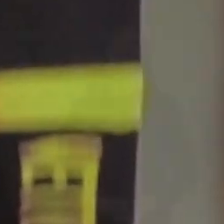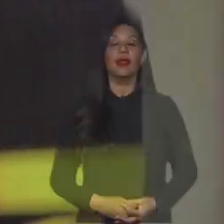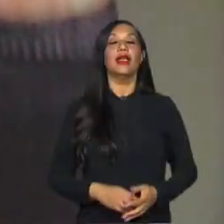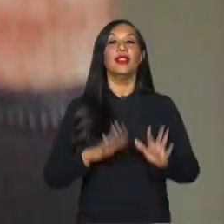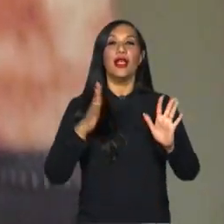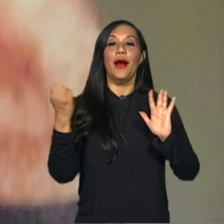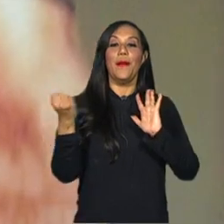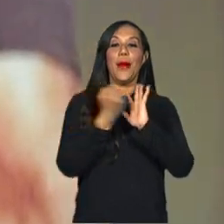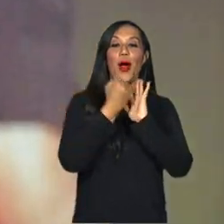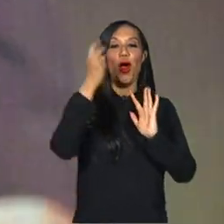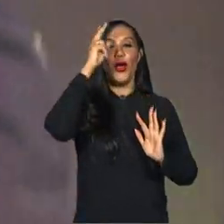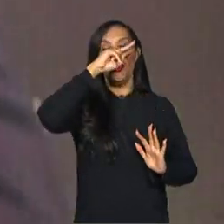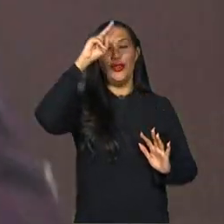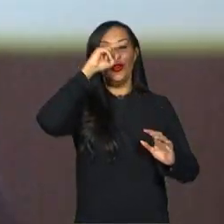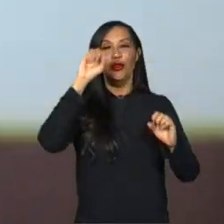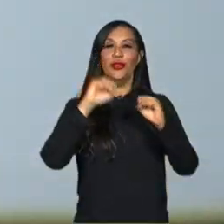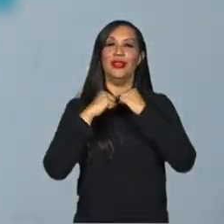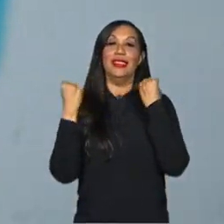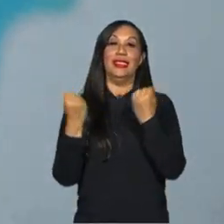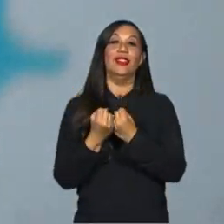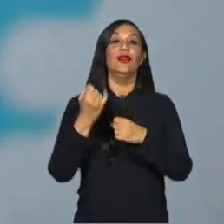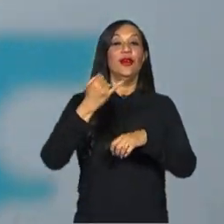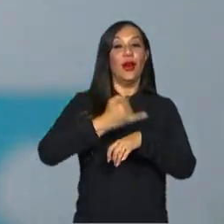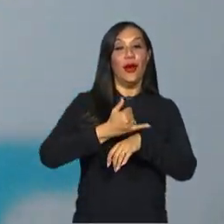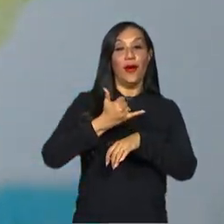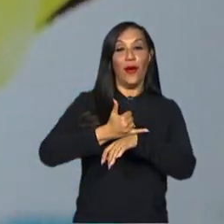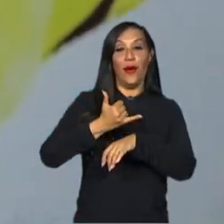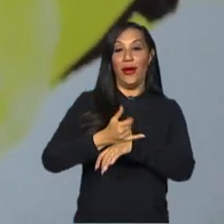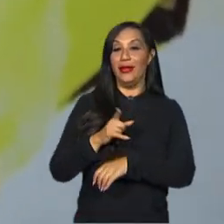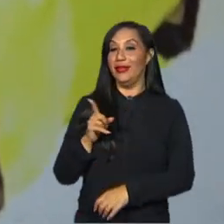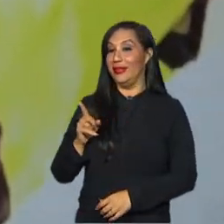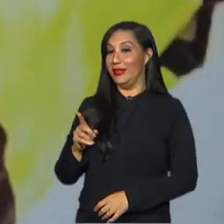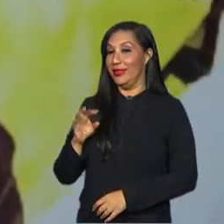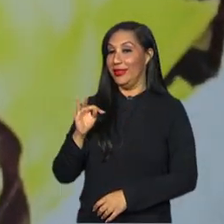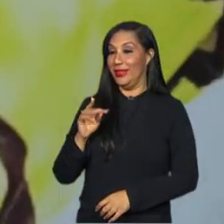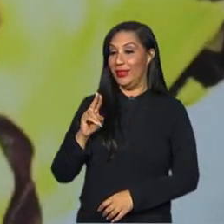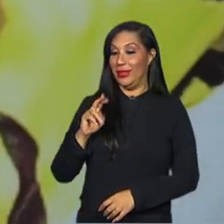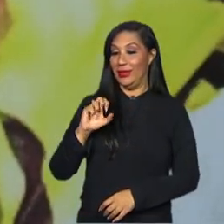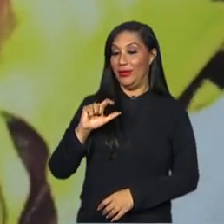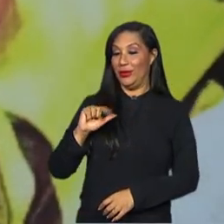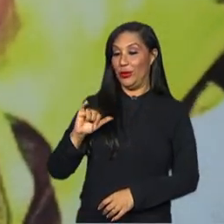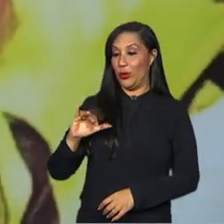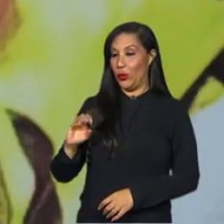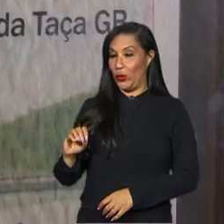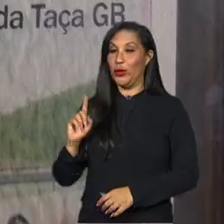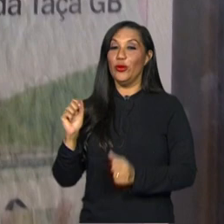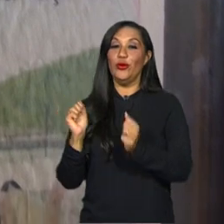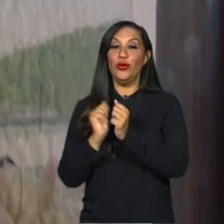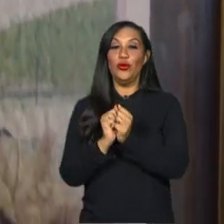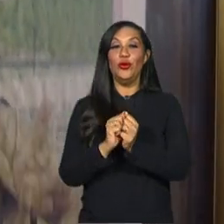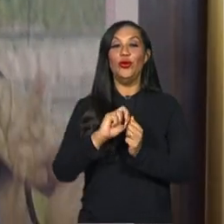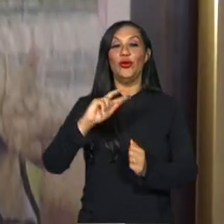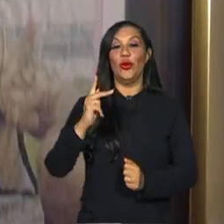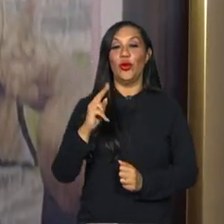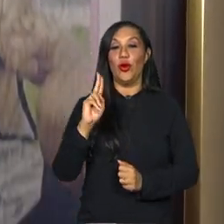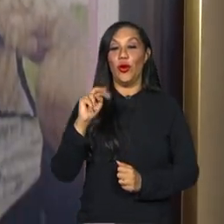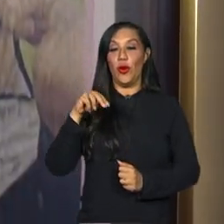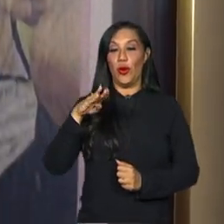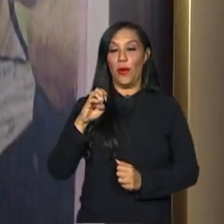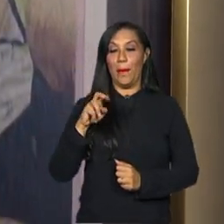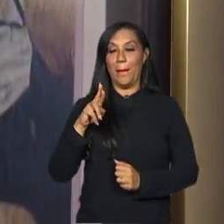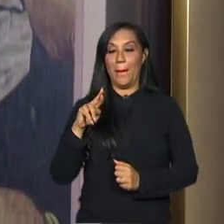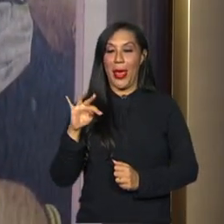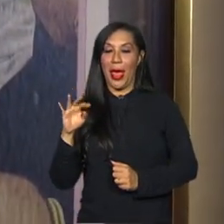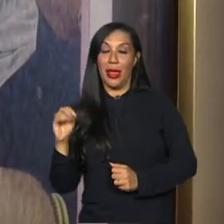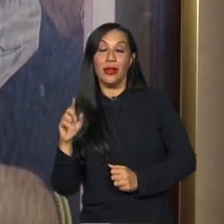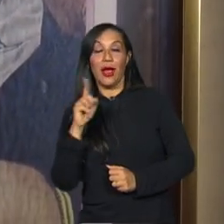Fez história no estádio do Volta Redonda foi o artilheiro Túlio Maravilha. Ao lado de Humberto, outro goleador do